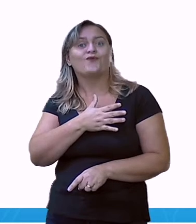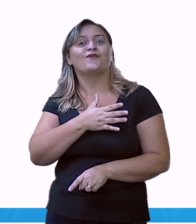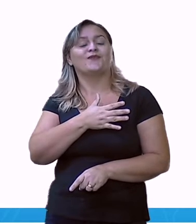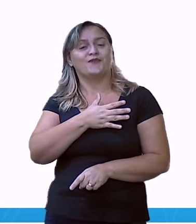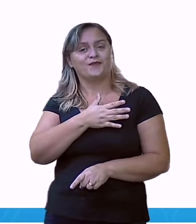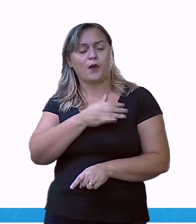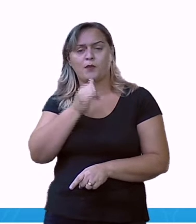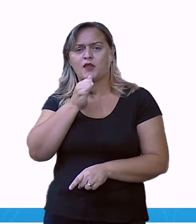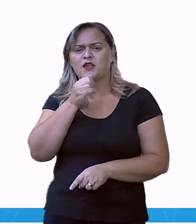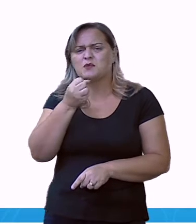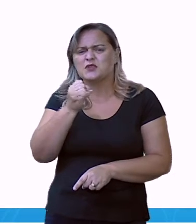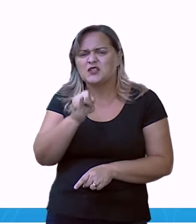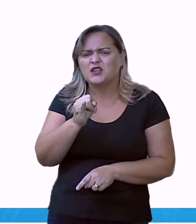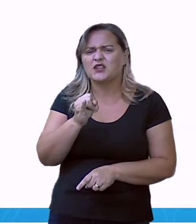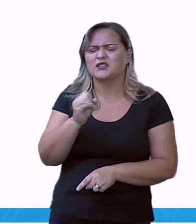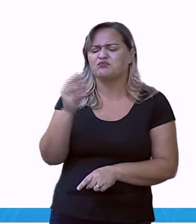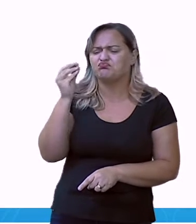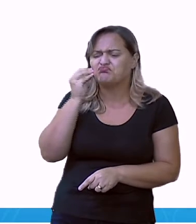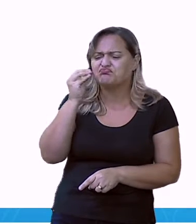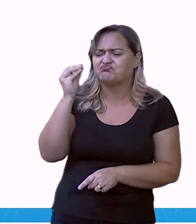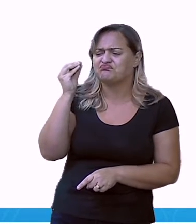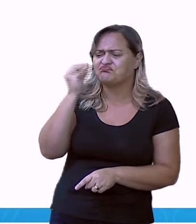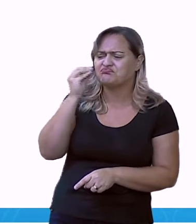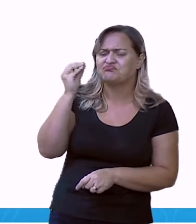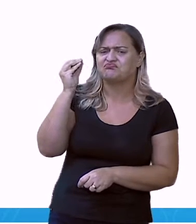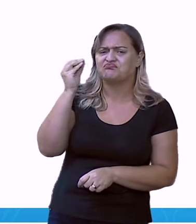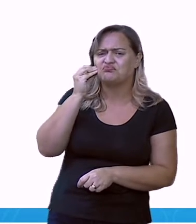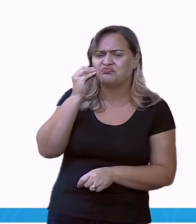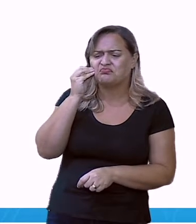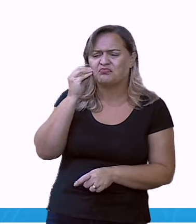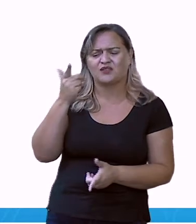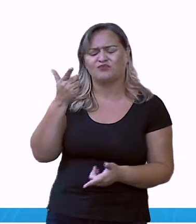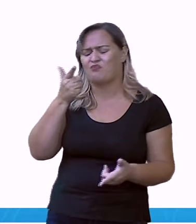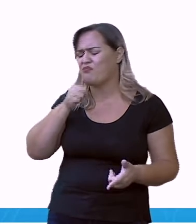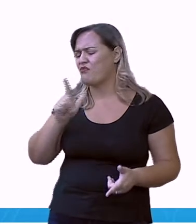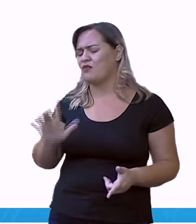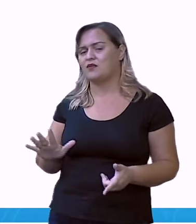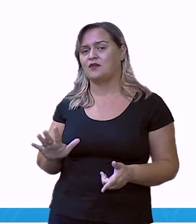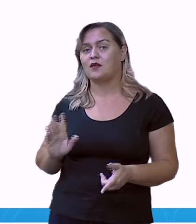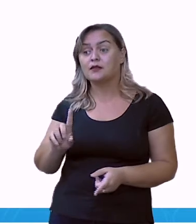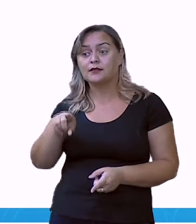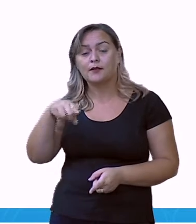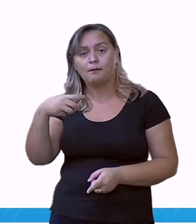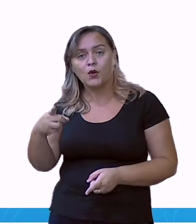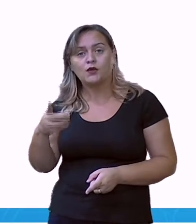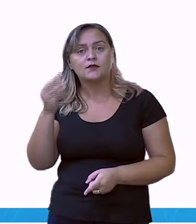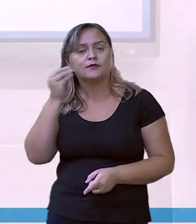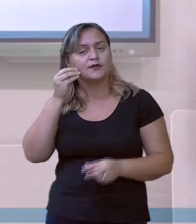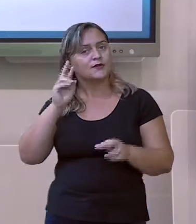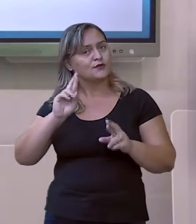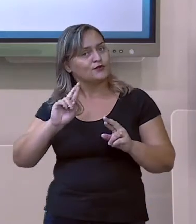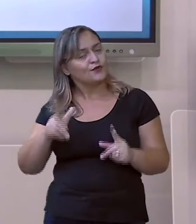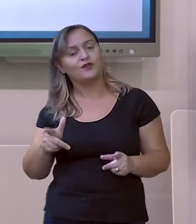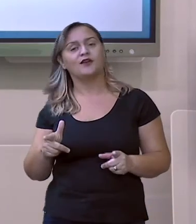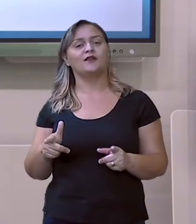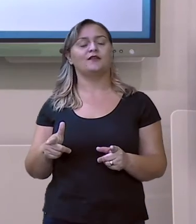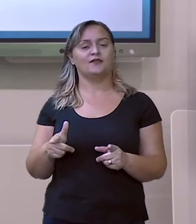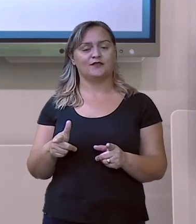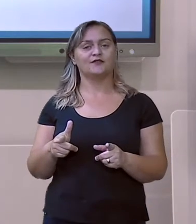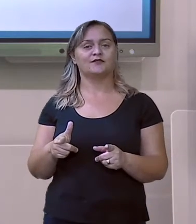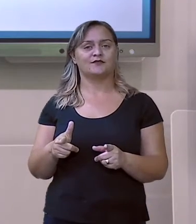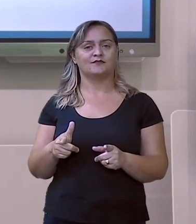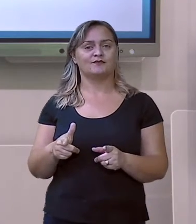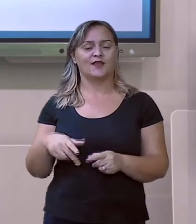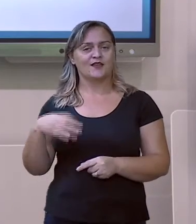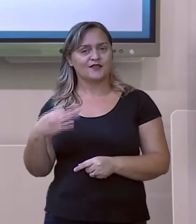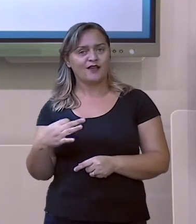não funcionar, você vai sempre poder tentar algo a mais. Todos nós precisamos de tempo e prática para aprender coisas